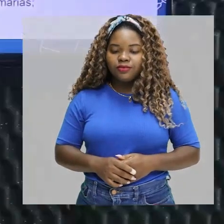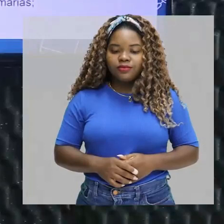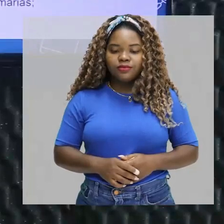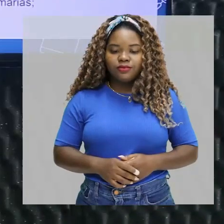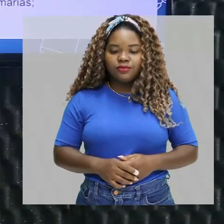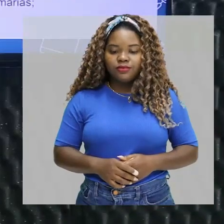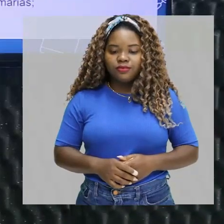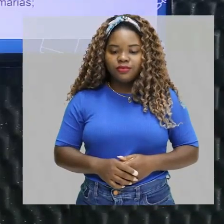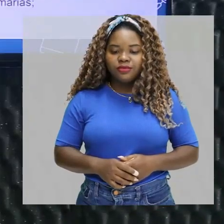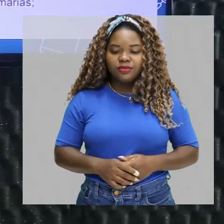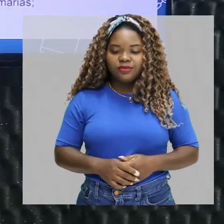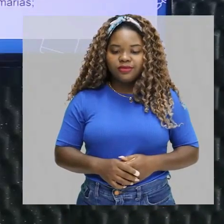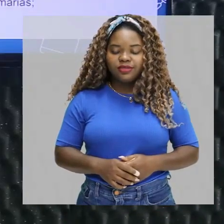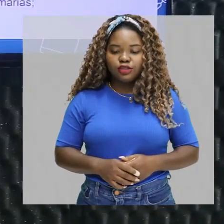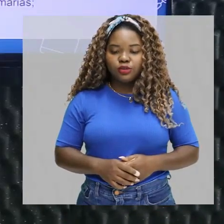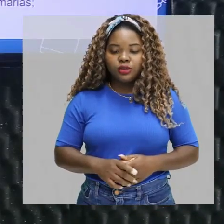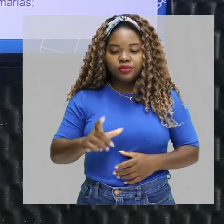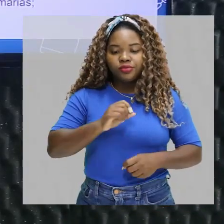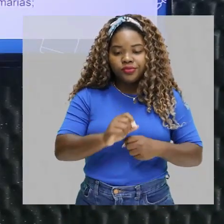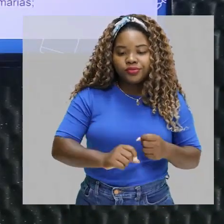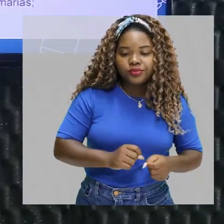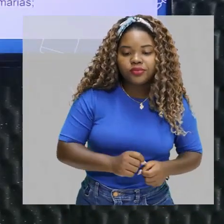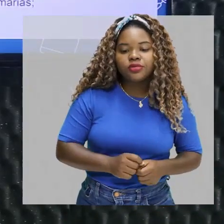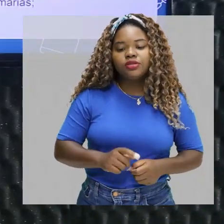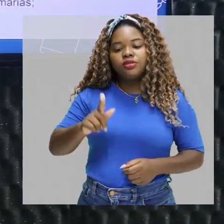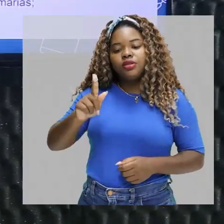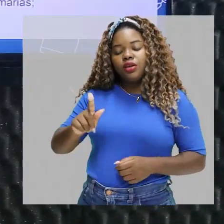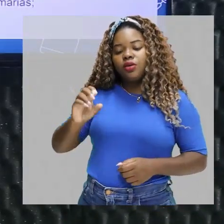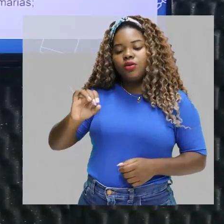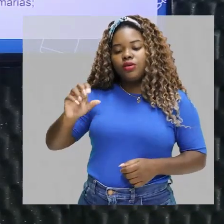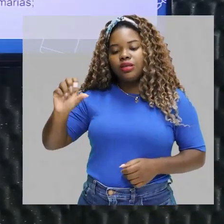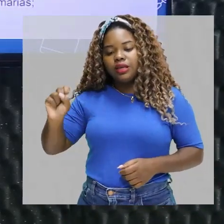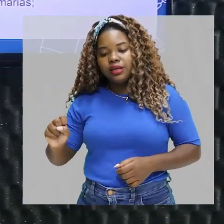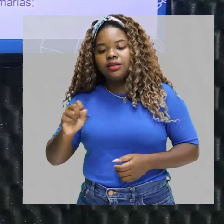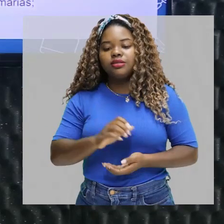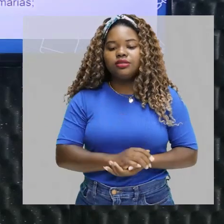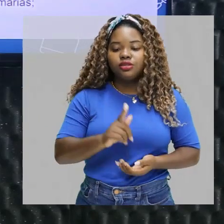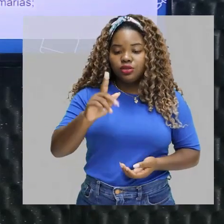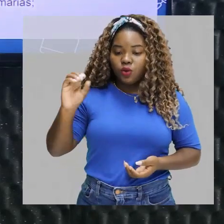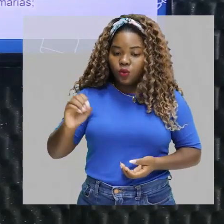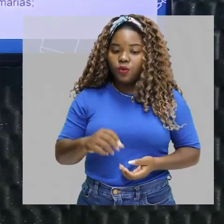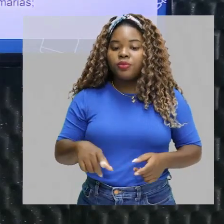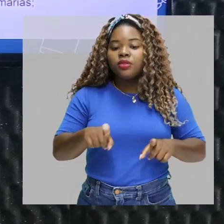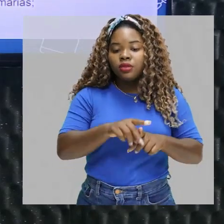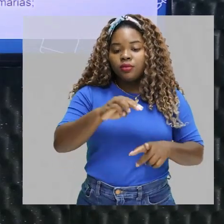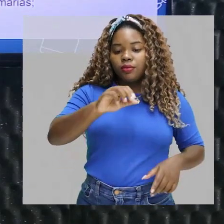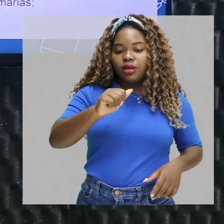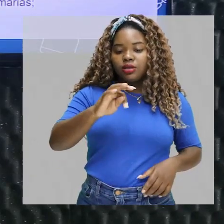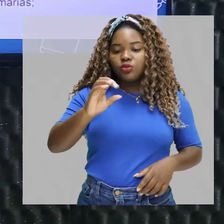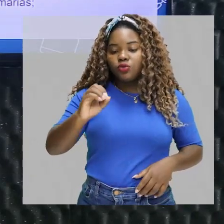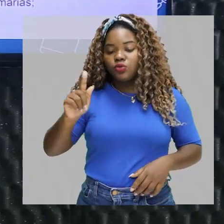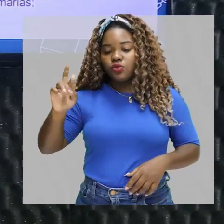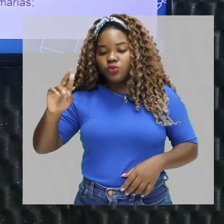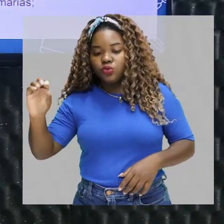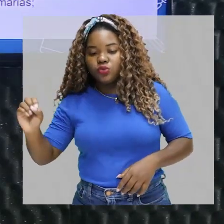ente híbrido onde está a nossa capital Brasília composta pelos Estados de Goiás com sua capital Goiânia Mato Grosso com a sua capital Cuiabá